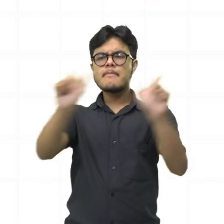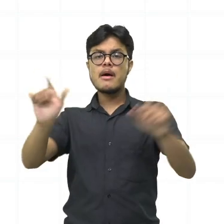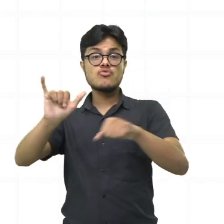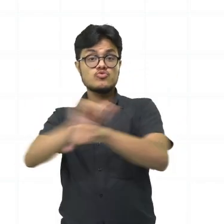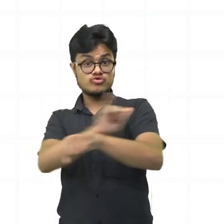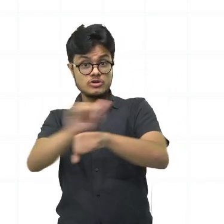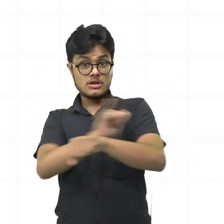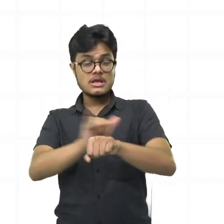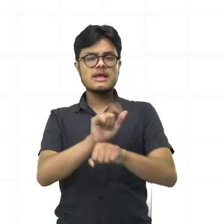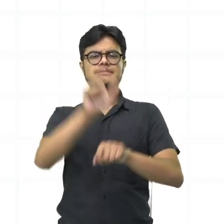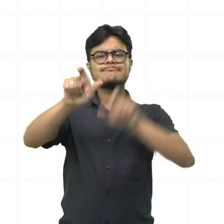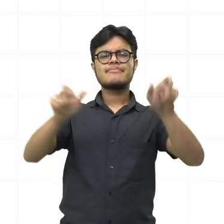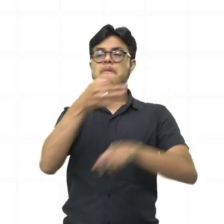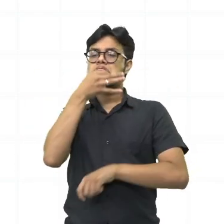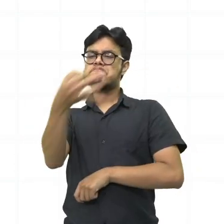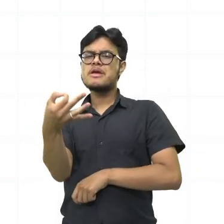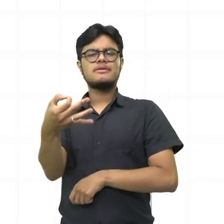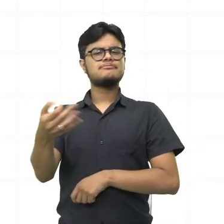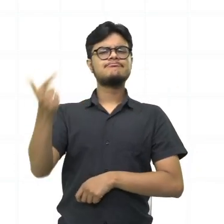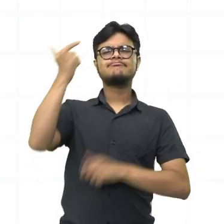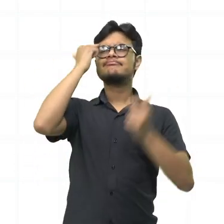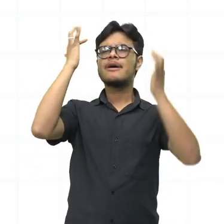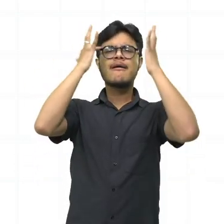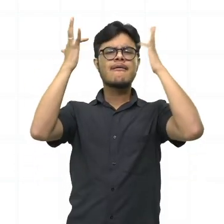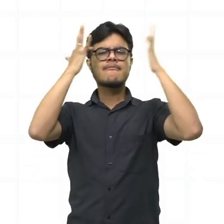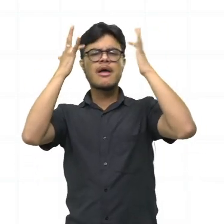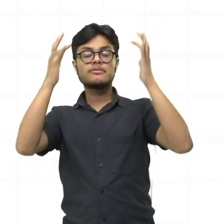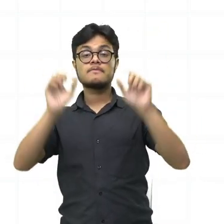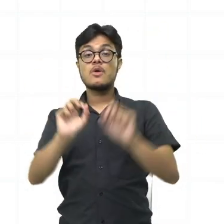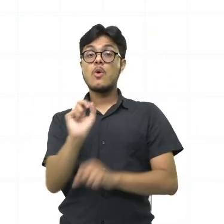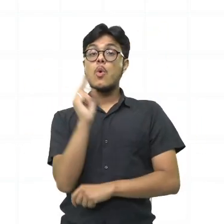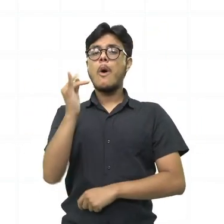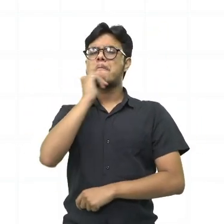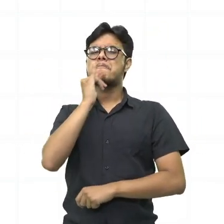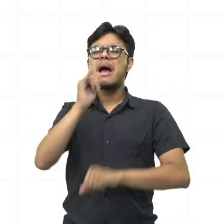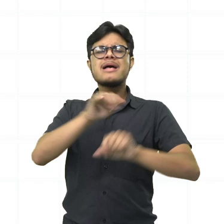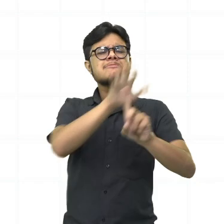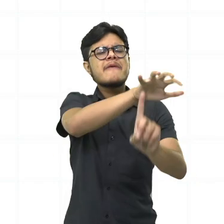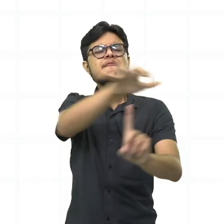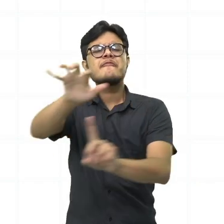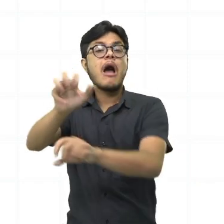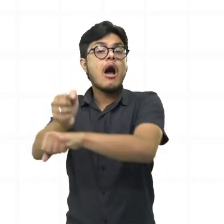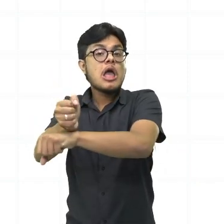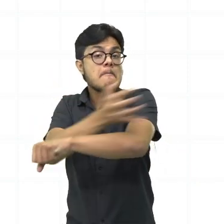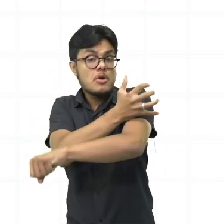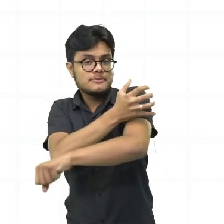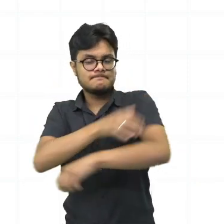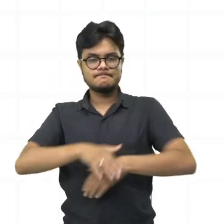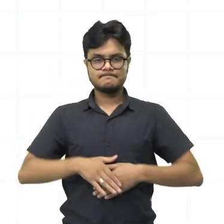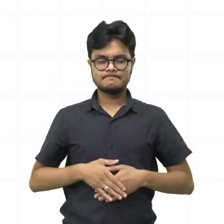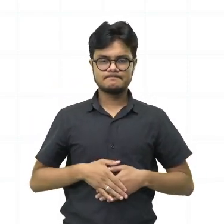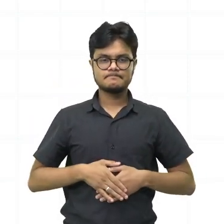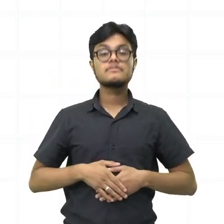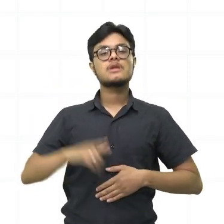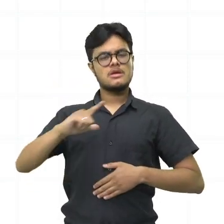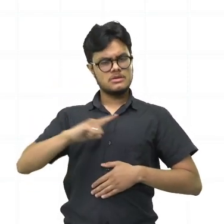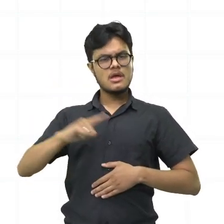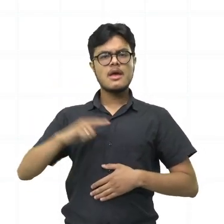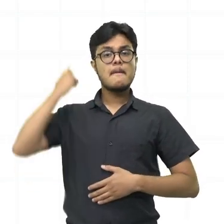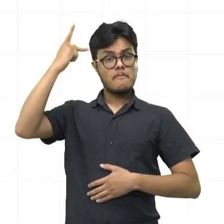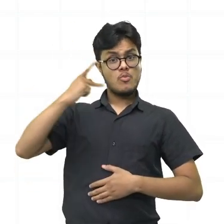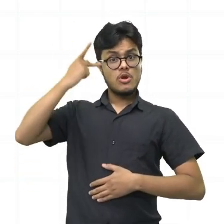argumentos racionais como a elementos emocionais, tá bom? Então, nós temos aí o nosso